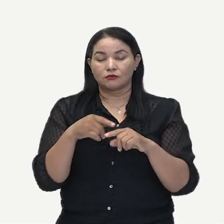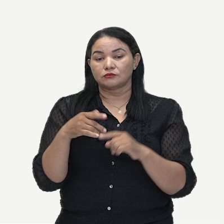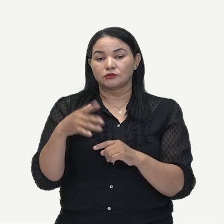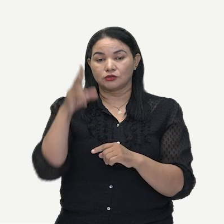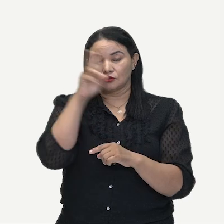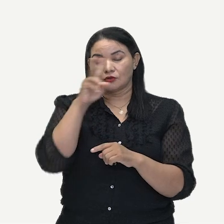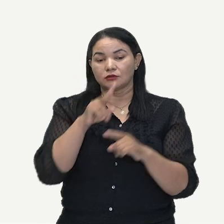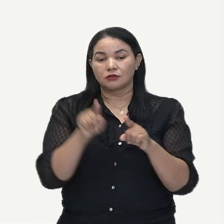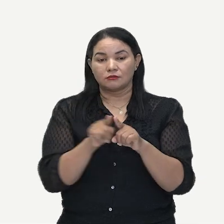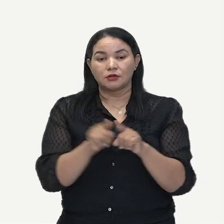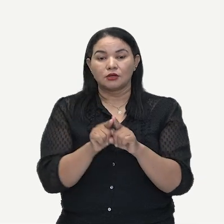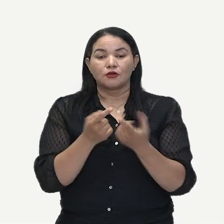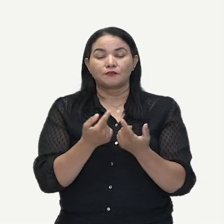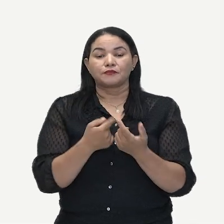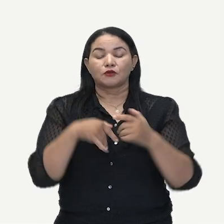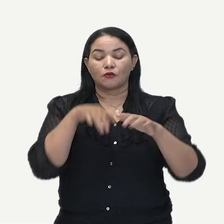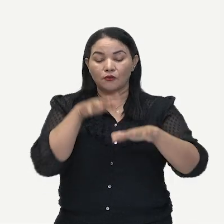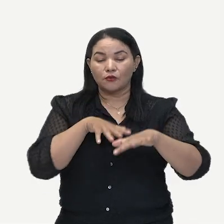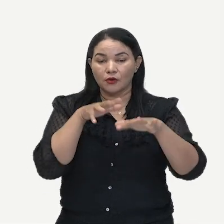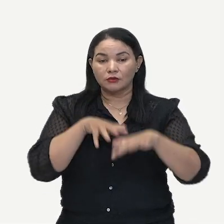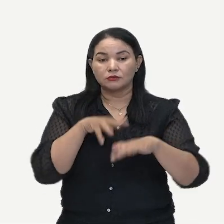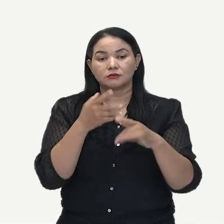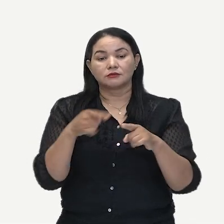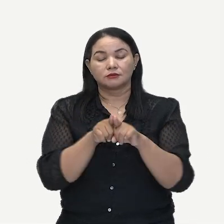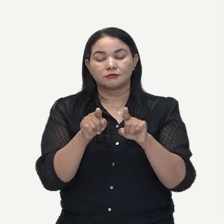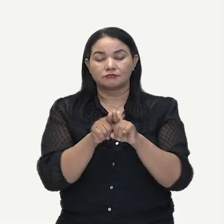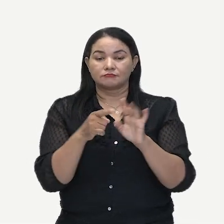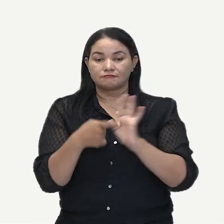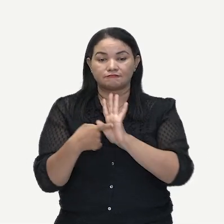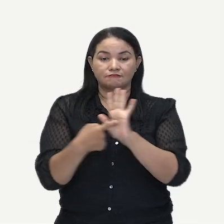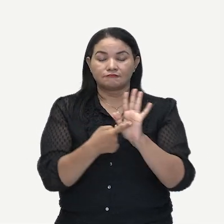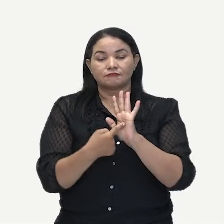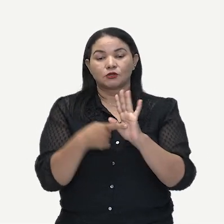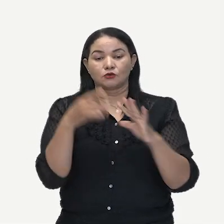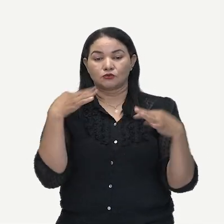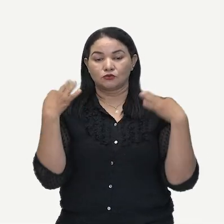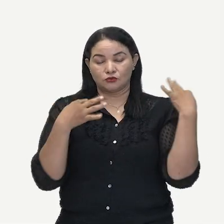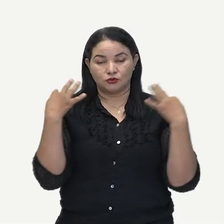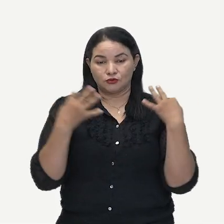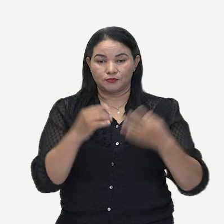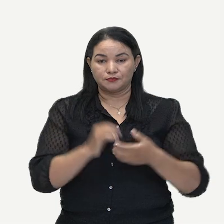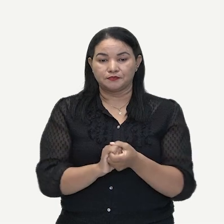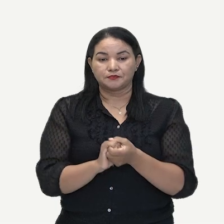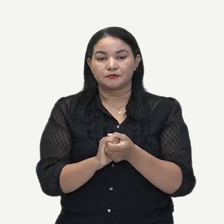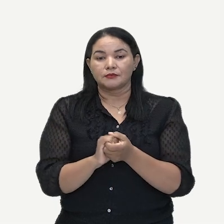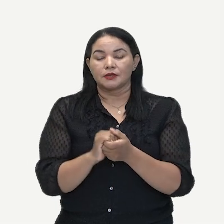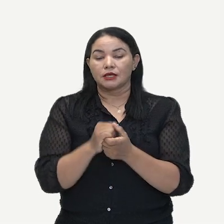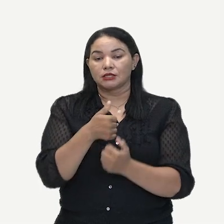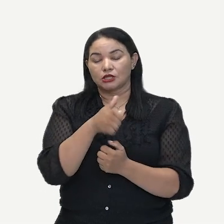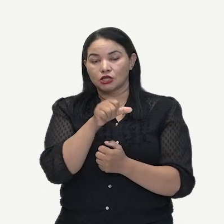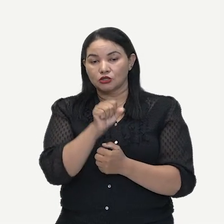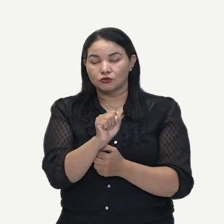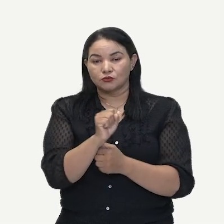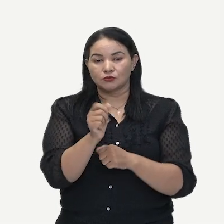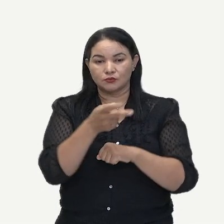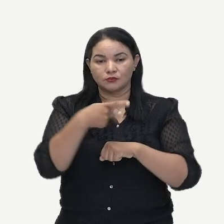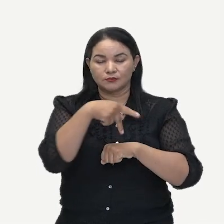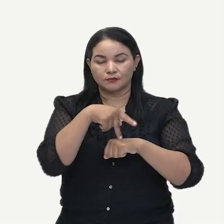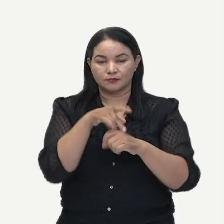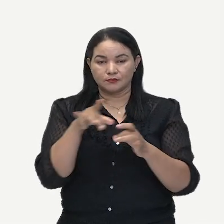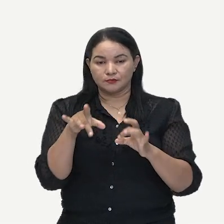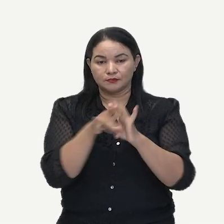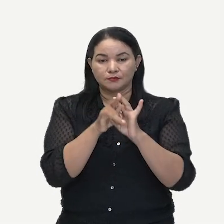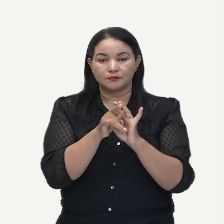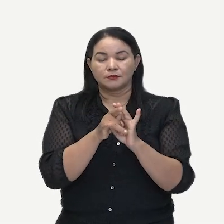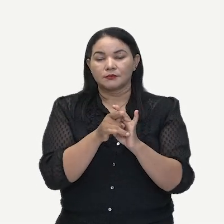Unido vão se destacar nessa questão do turismo, ok? Então, a gente tem aí por volta de 18 países que compunham, então,